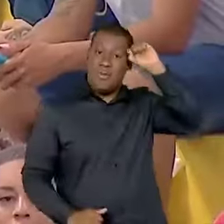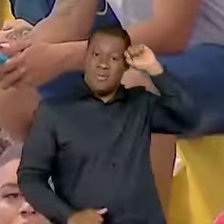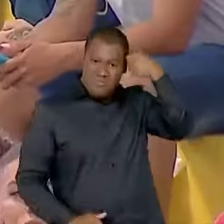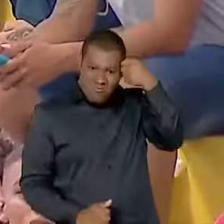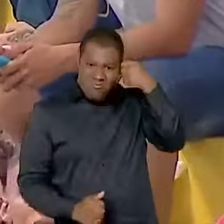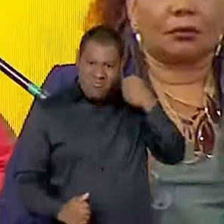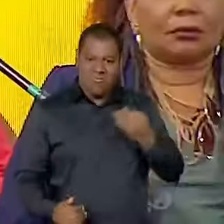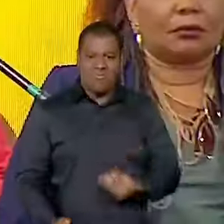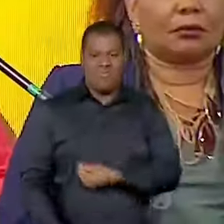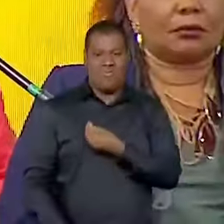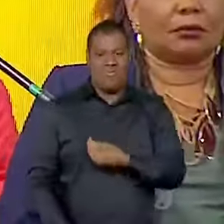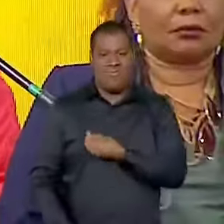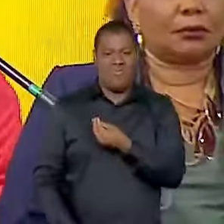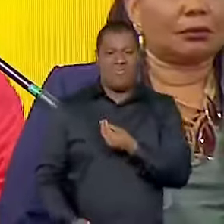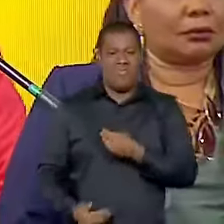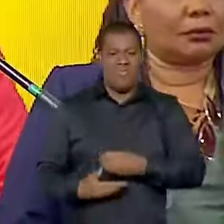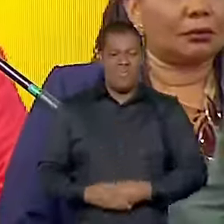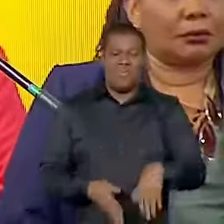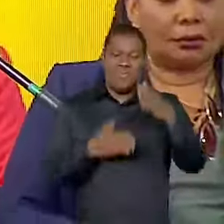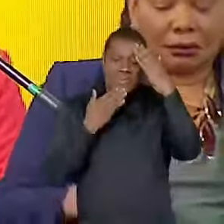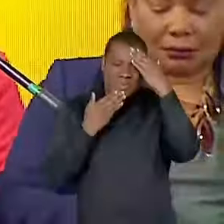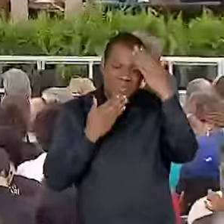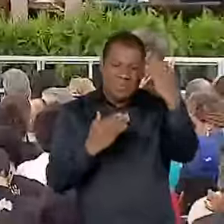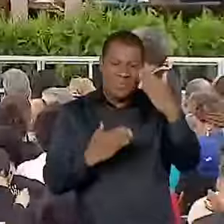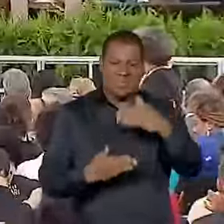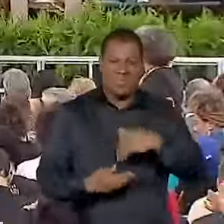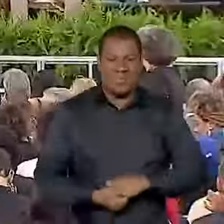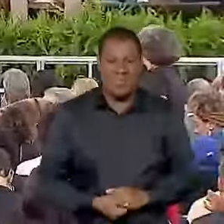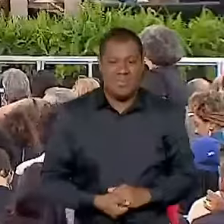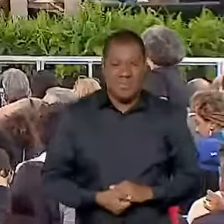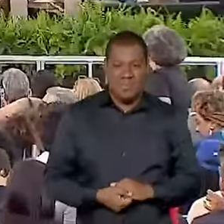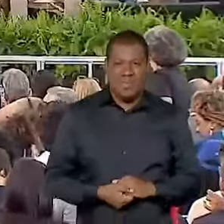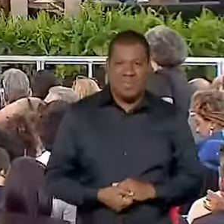negra, viva! Muito obrigada.